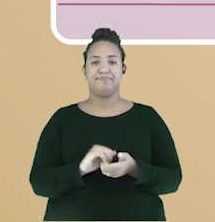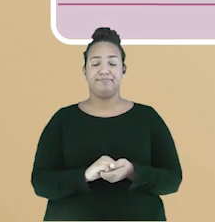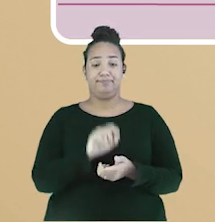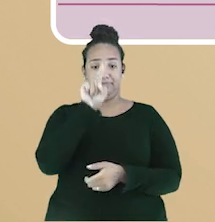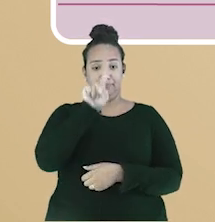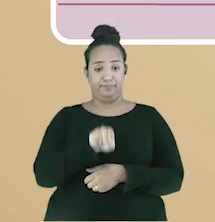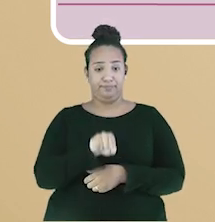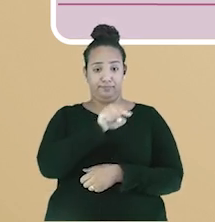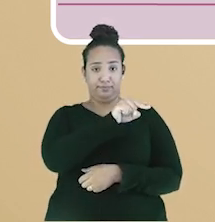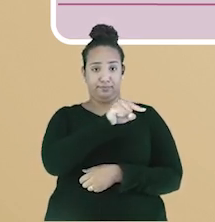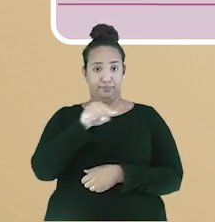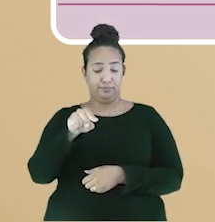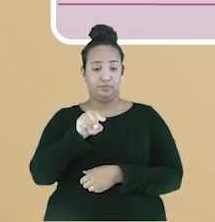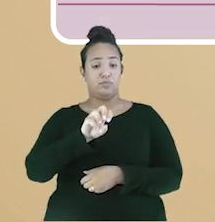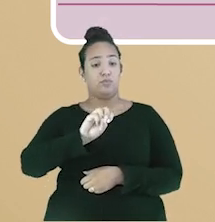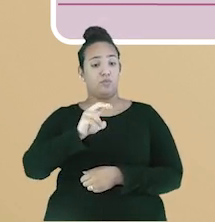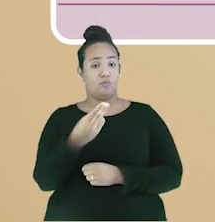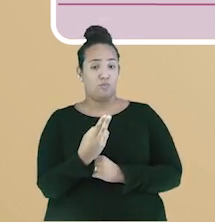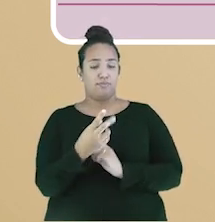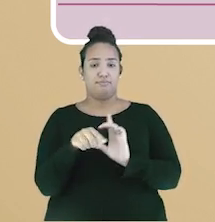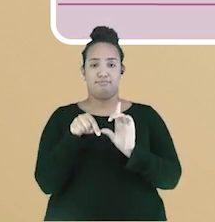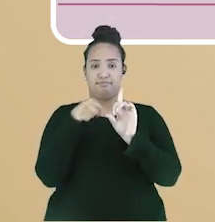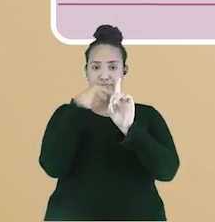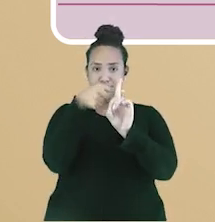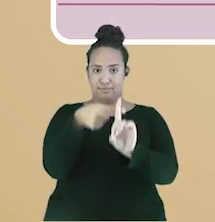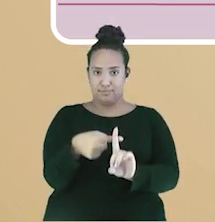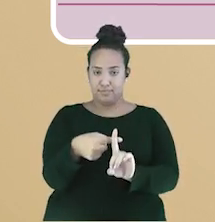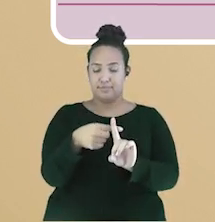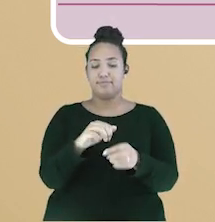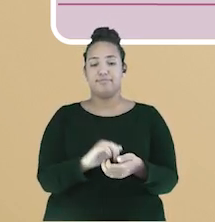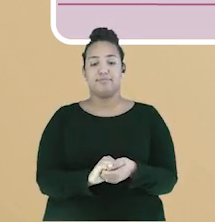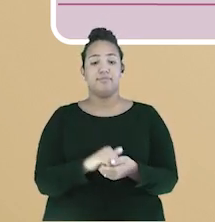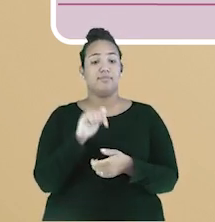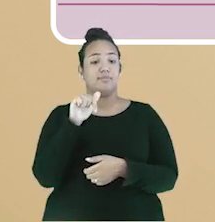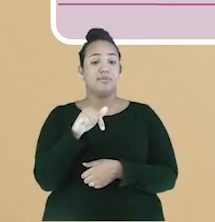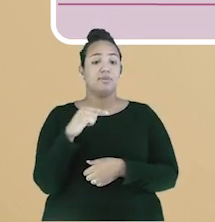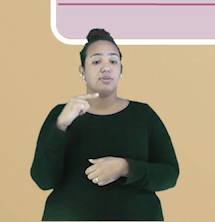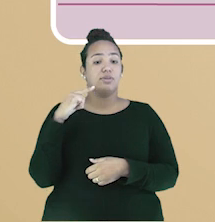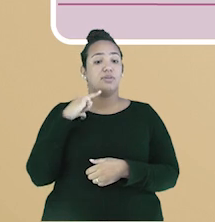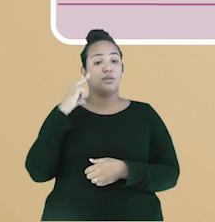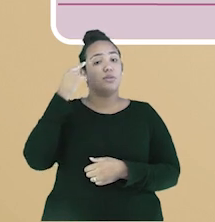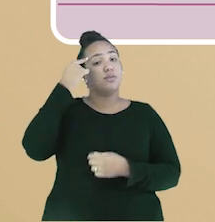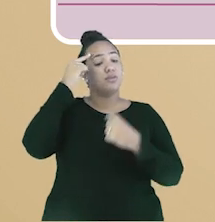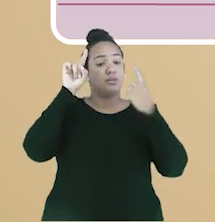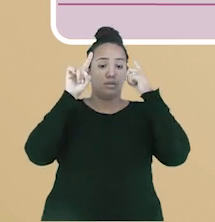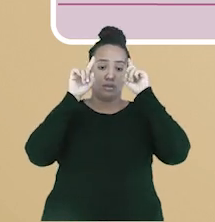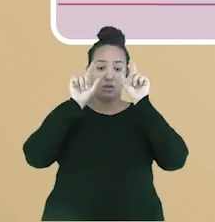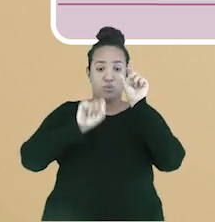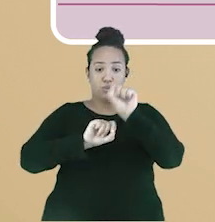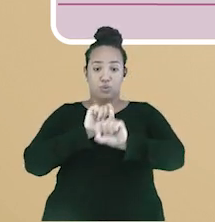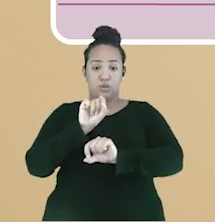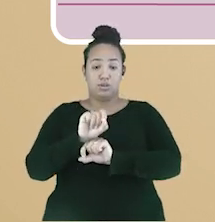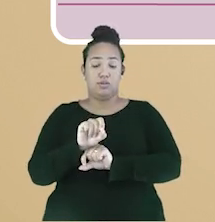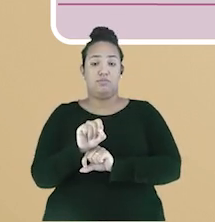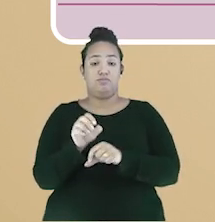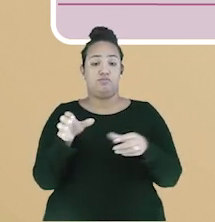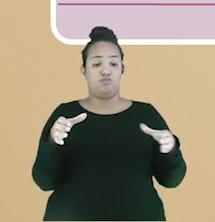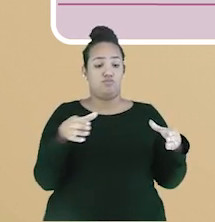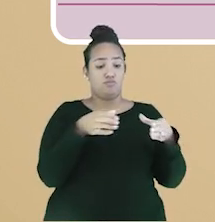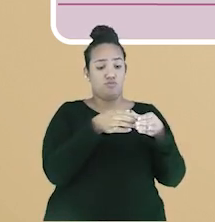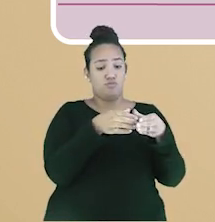de sinal de mais. A adição ela tem algumas ideias, como, por exemplo, juntar,